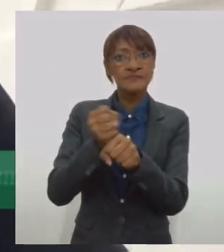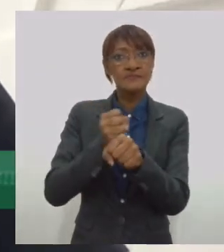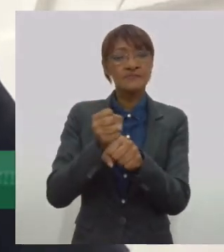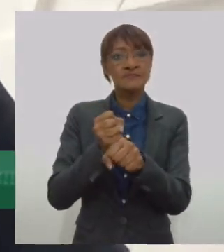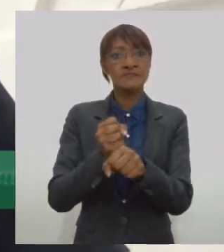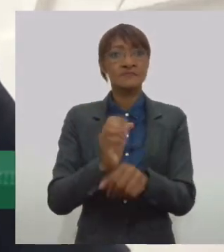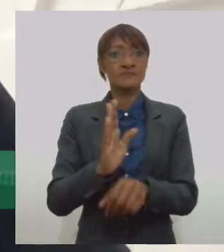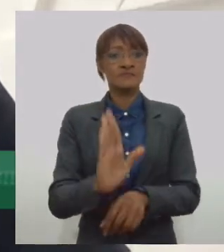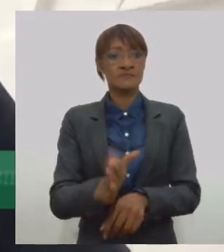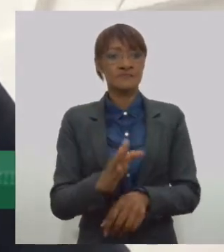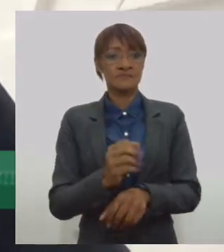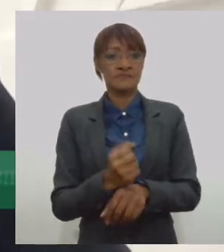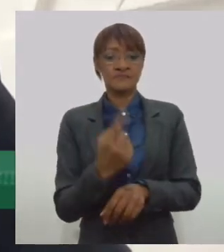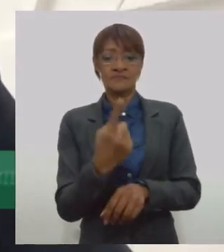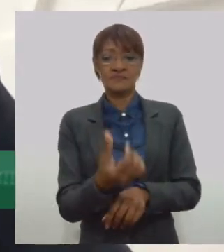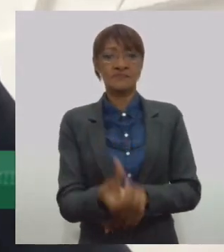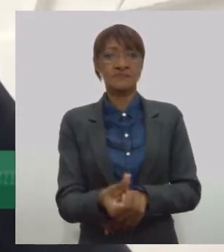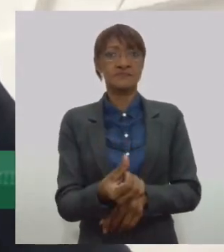anos,